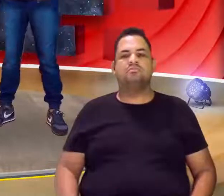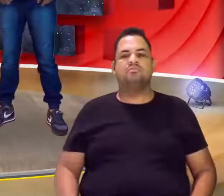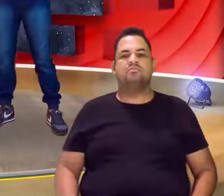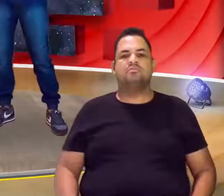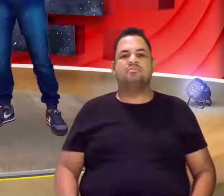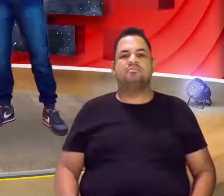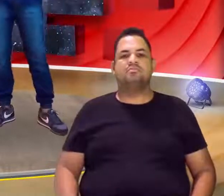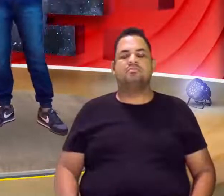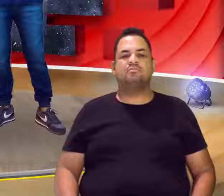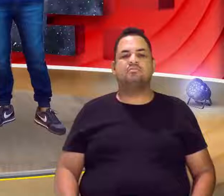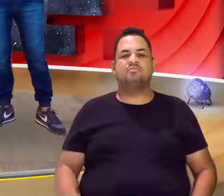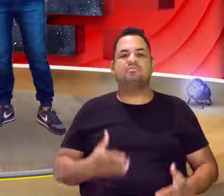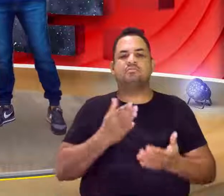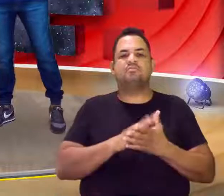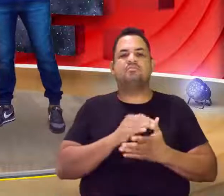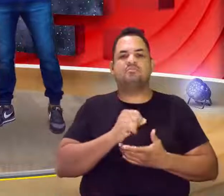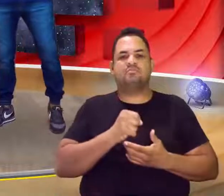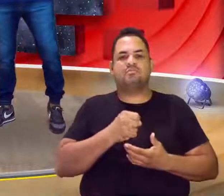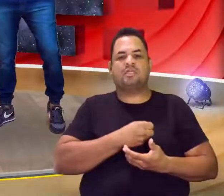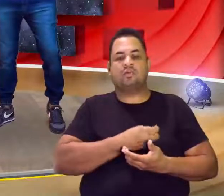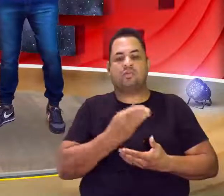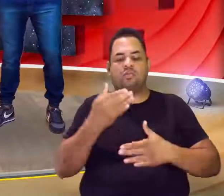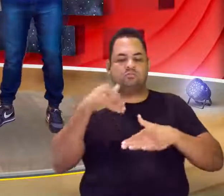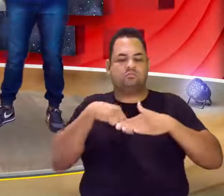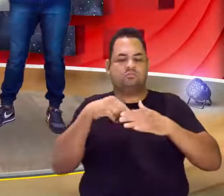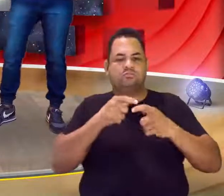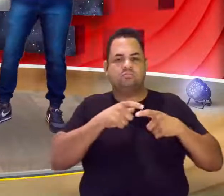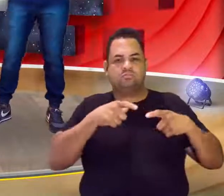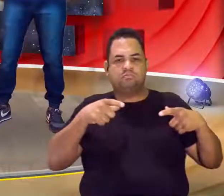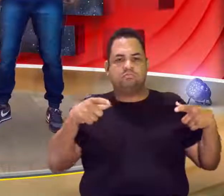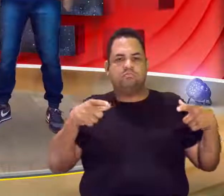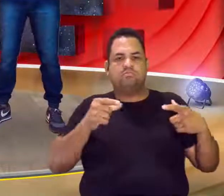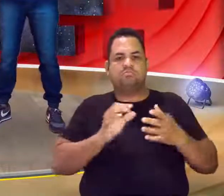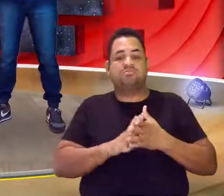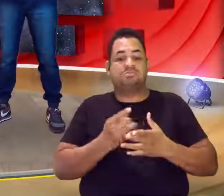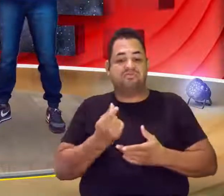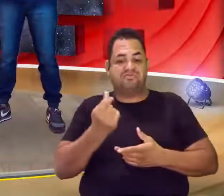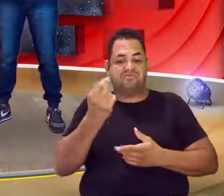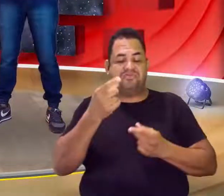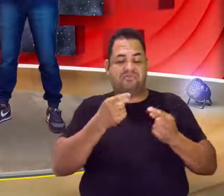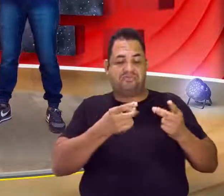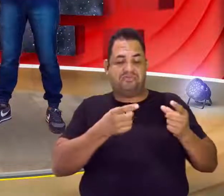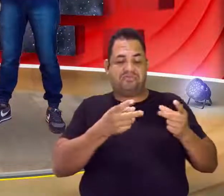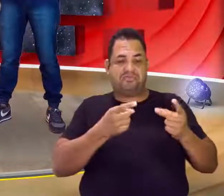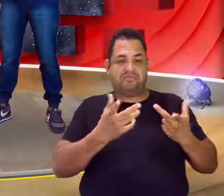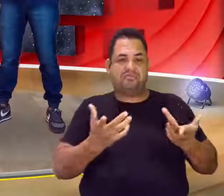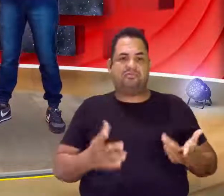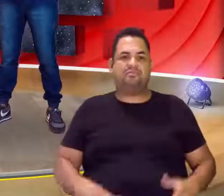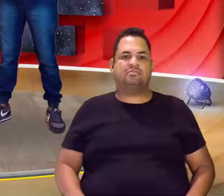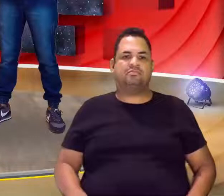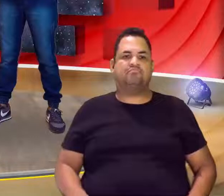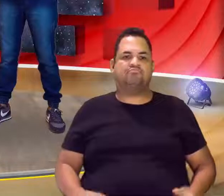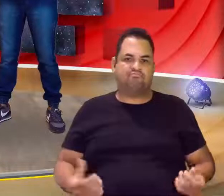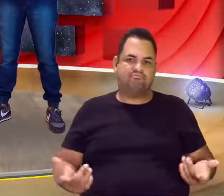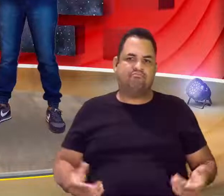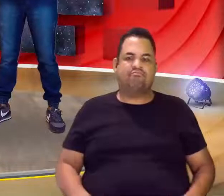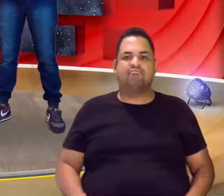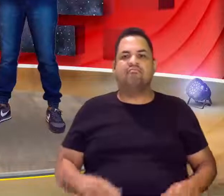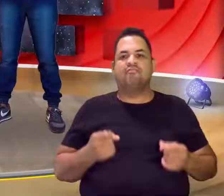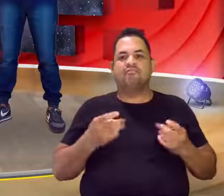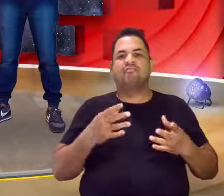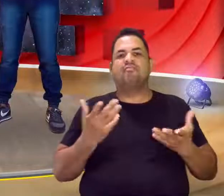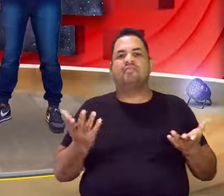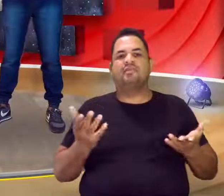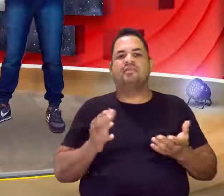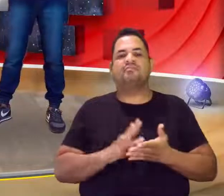olha aí. Aumentar a quantidade estocada do que gerou maior arrecadação. Ou seja, aquele perfume que rendeu mais. Que vendeu mais. Que